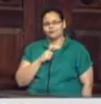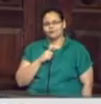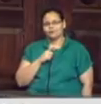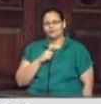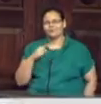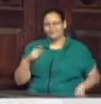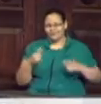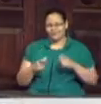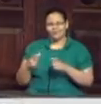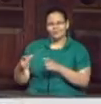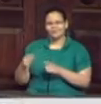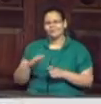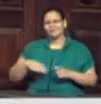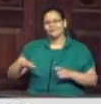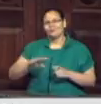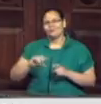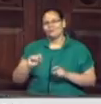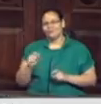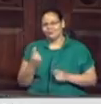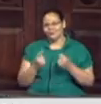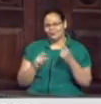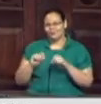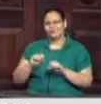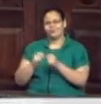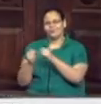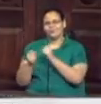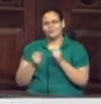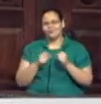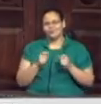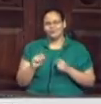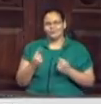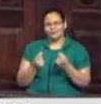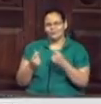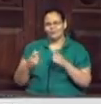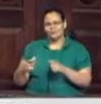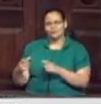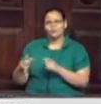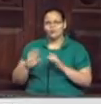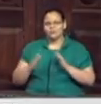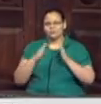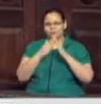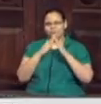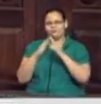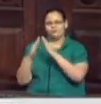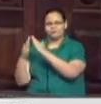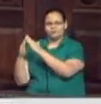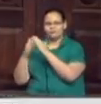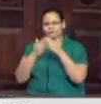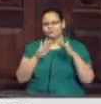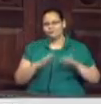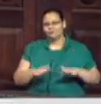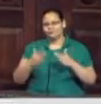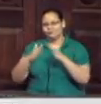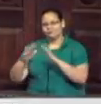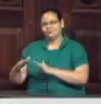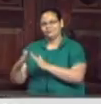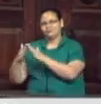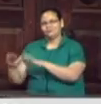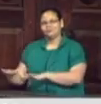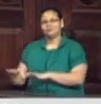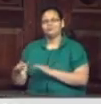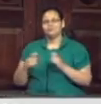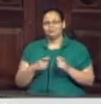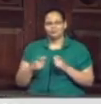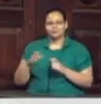aquele balneário. São muitas casas que já foram postas abaixo pelo mar e, além disso,